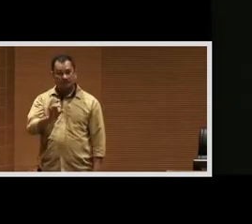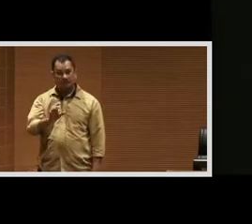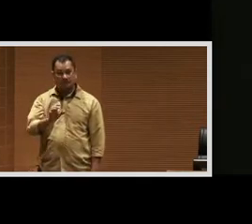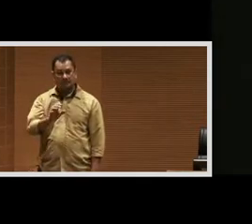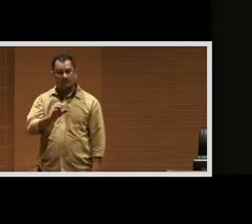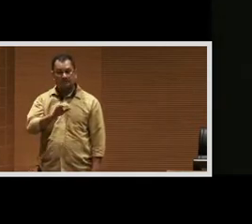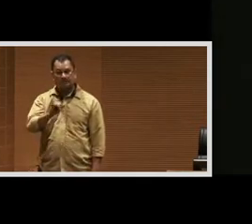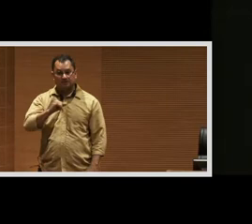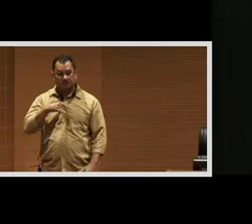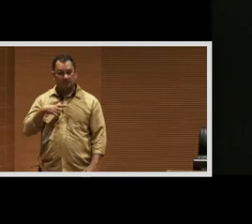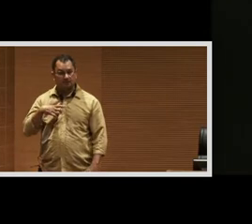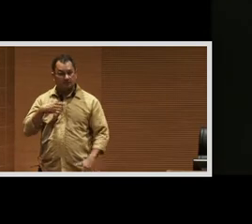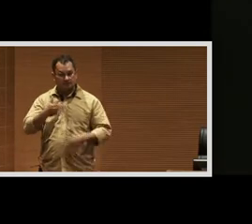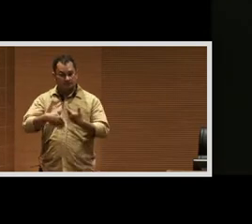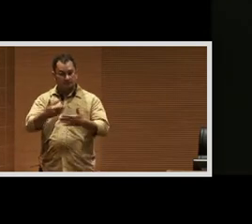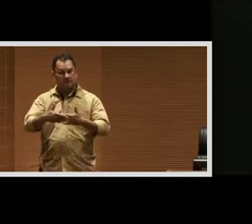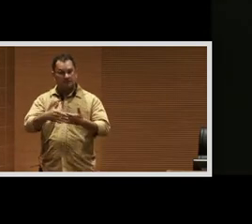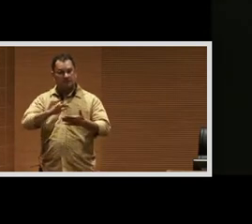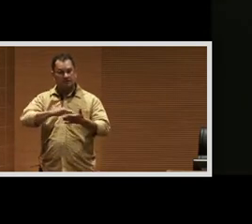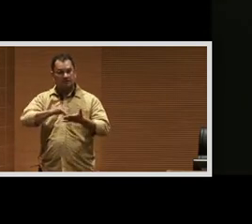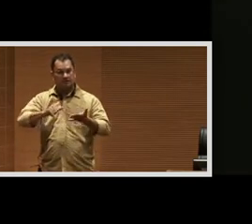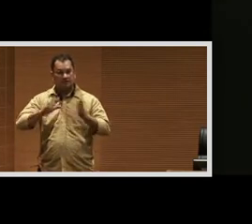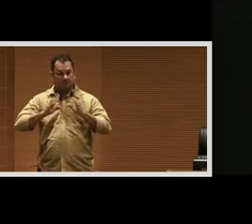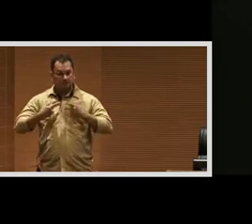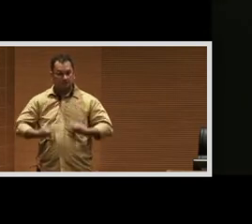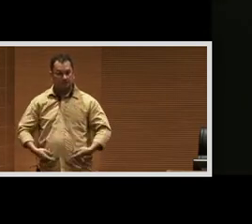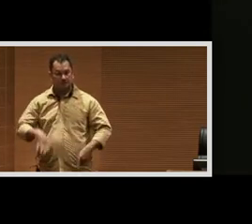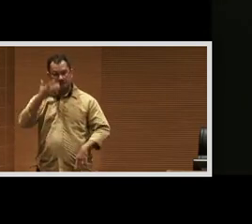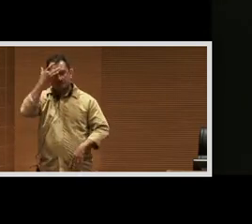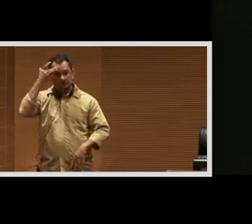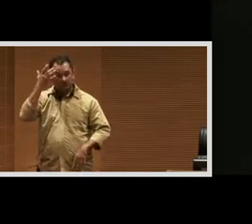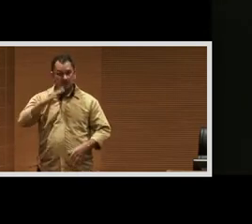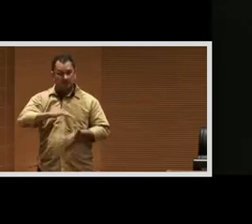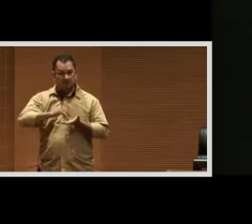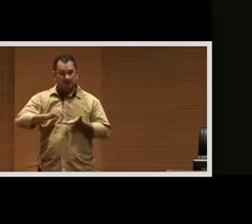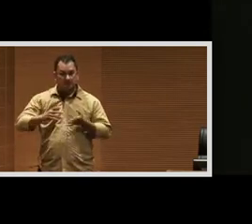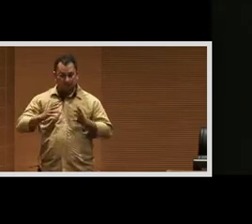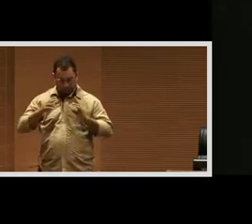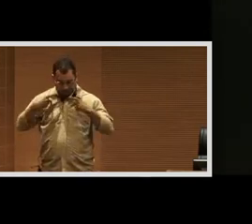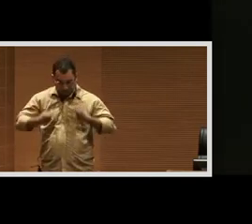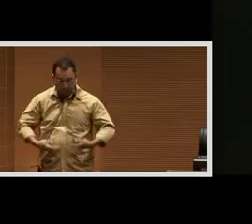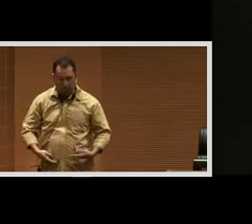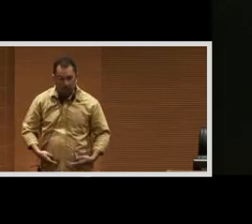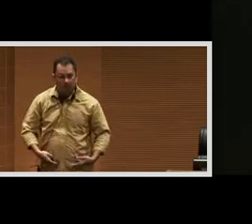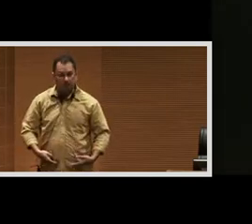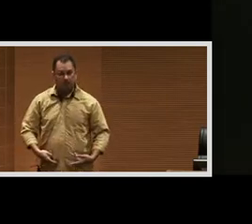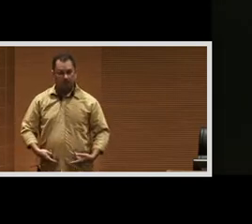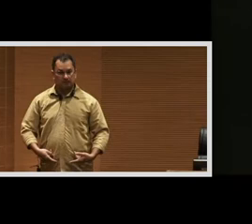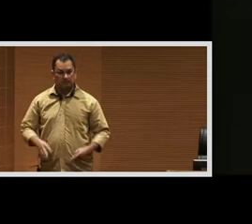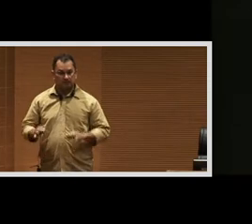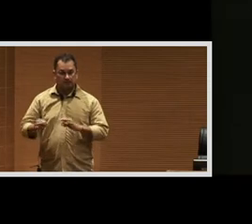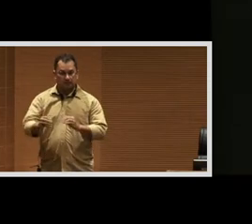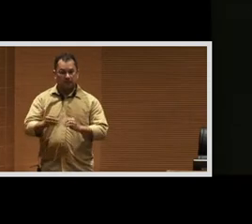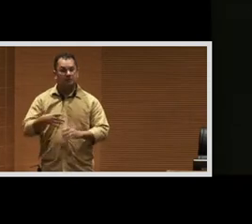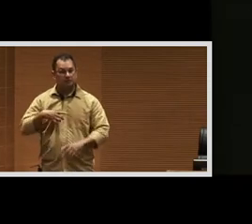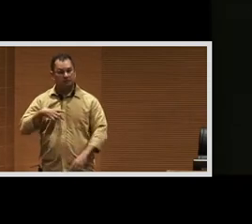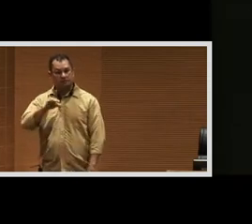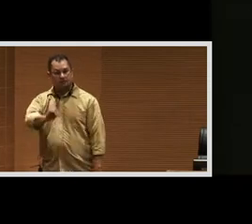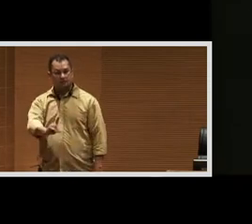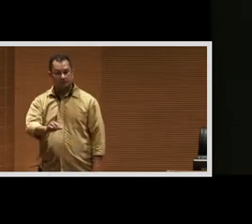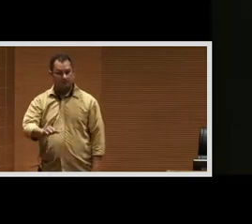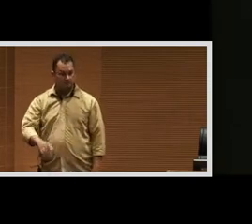num processo que a desumaniza, né? Que lhe retira toda a condição de ser humano e de direitos.